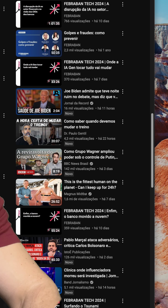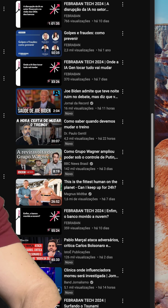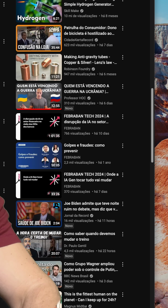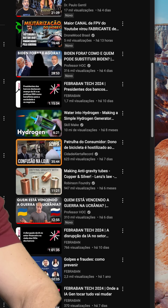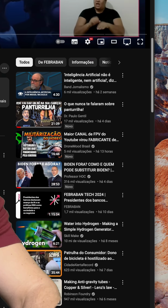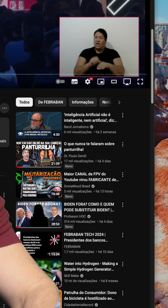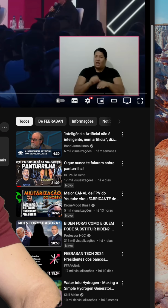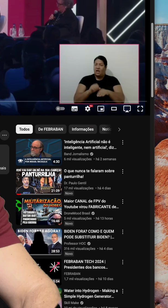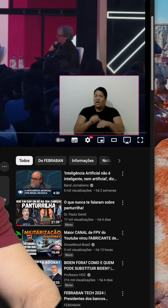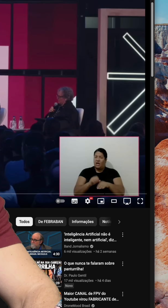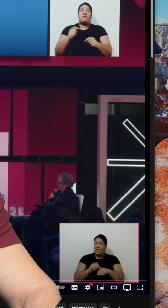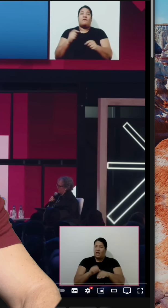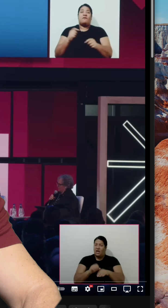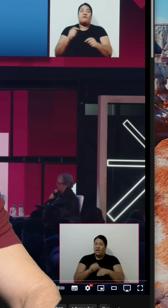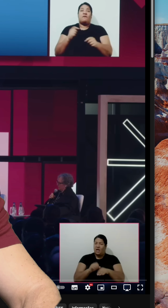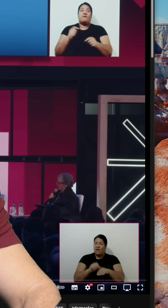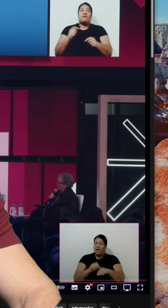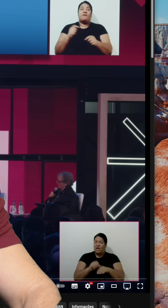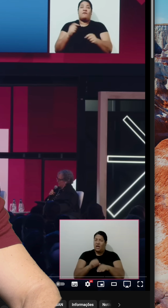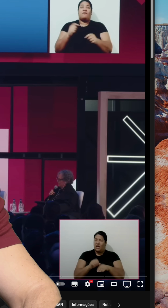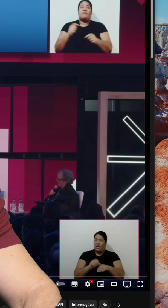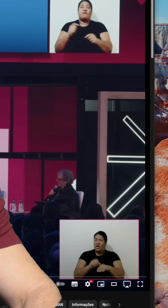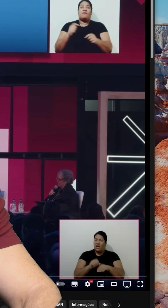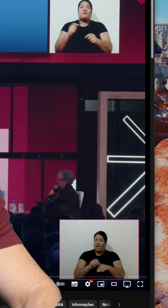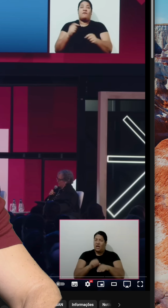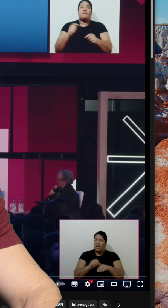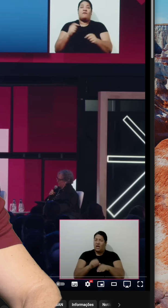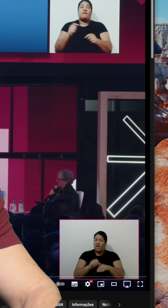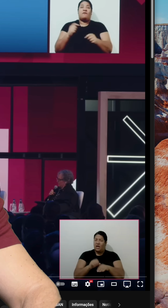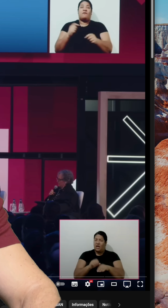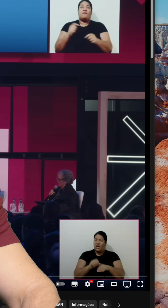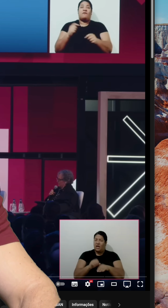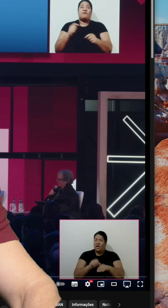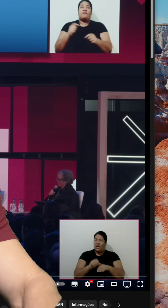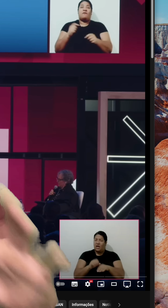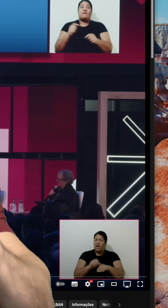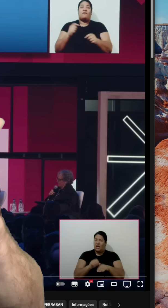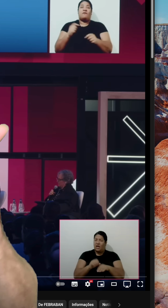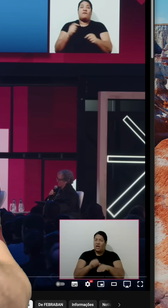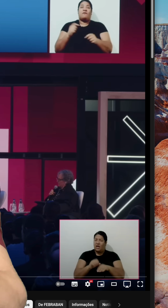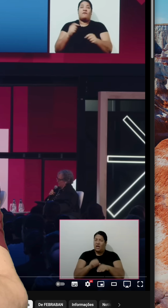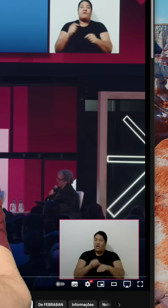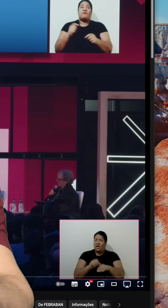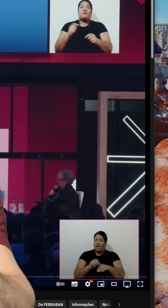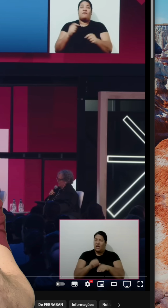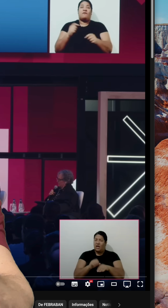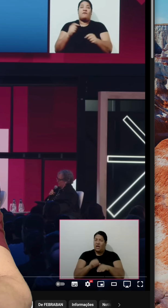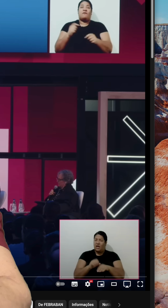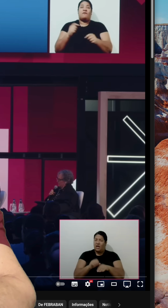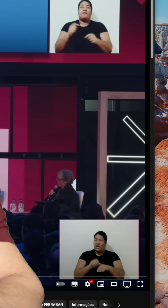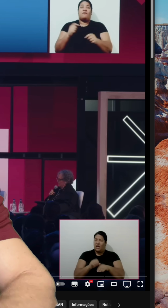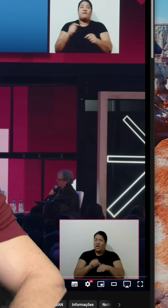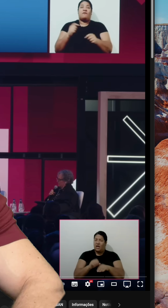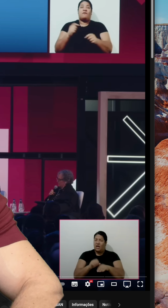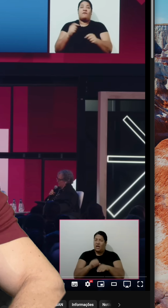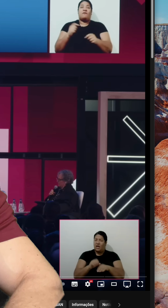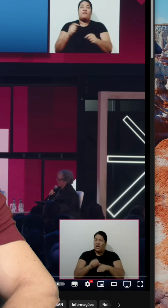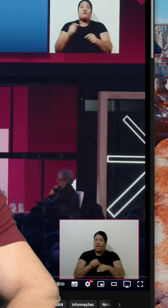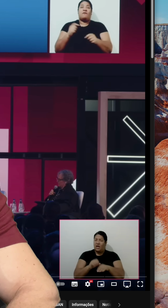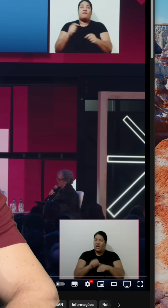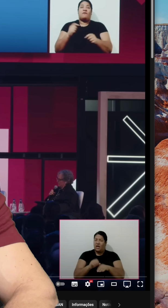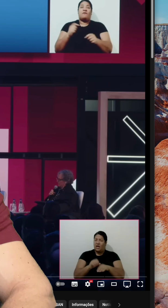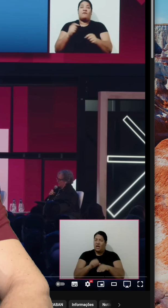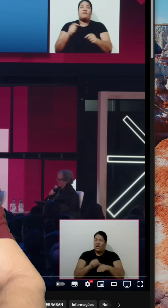senhor Sérgio da Palma Justa Medeiros, que é um dos consultores da Caixa. A princípio, né, pelo tudo que está indicado aí, esse é um